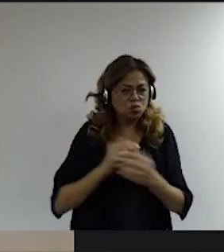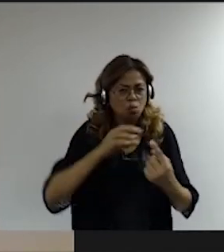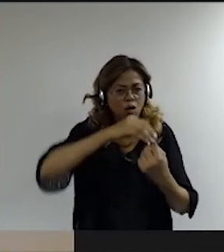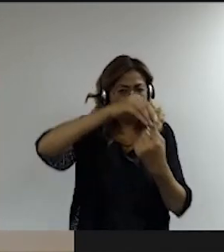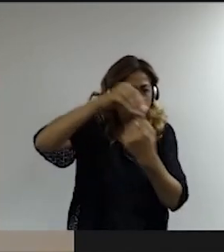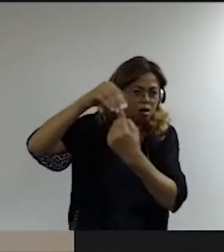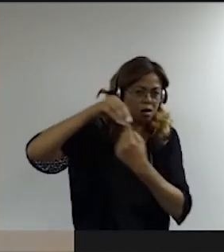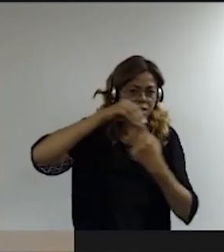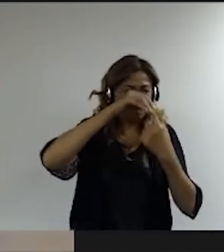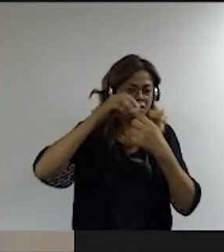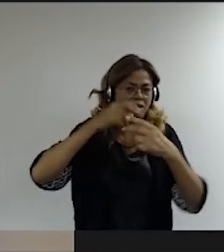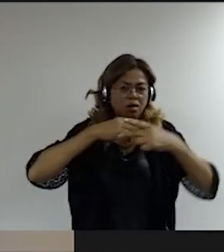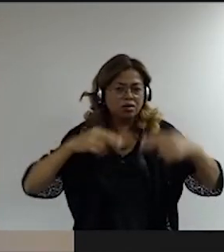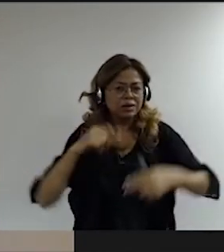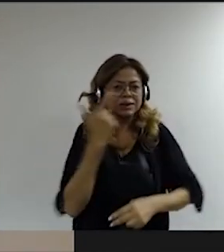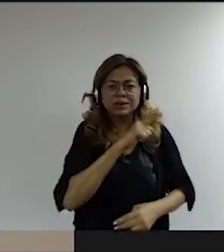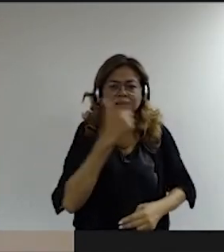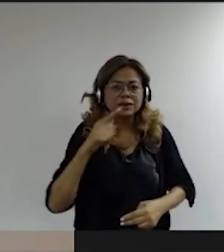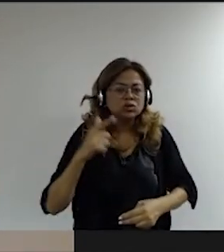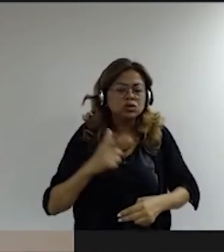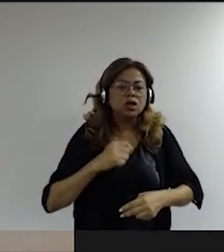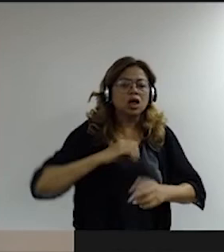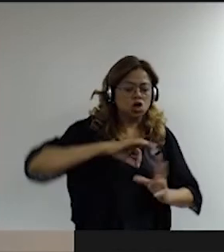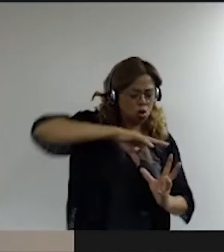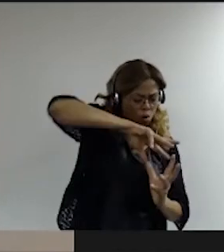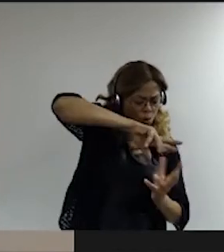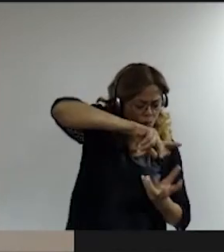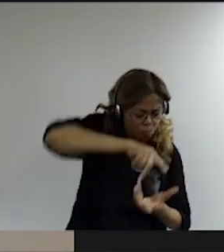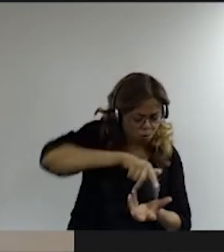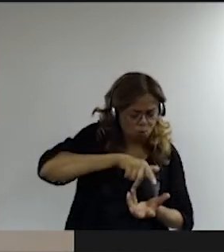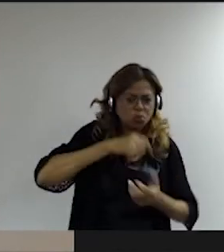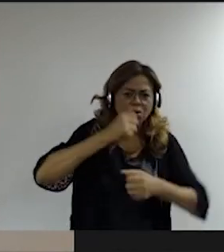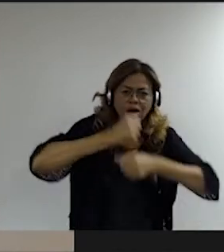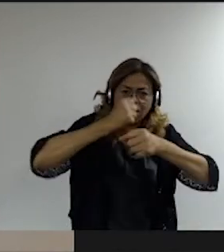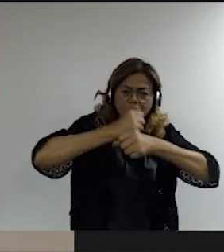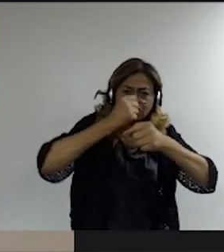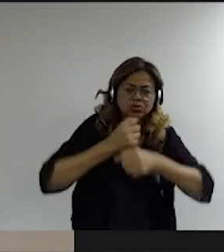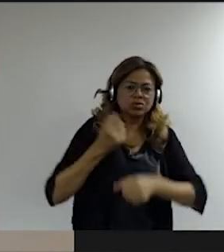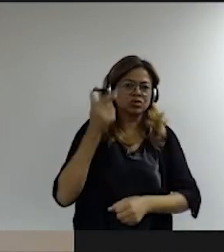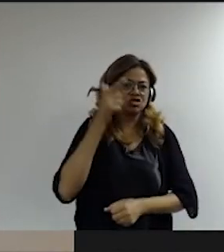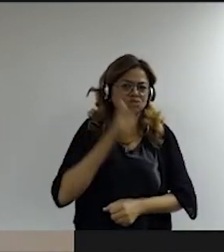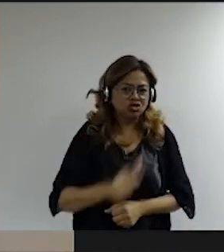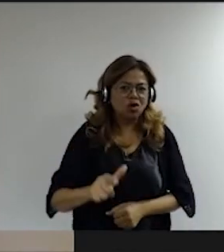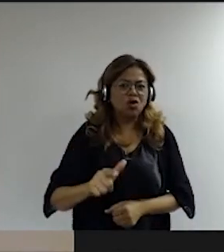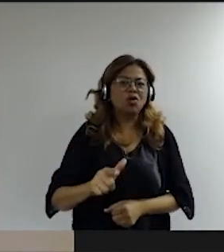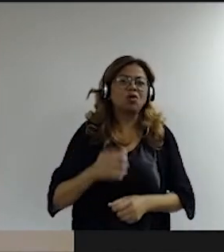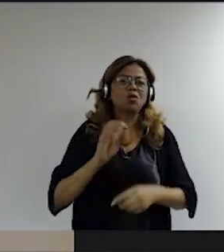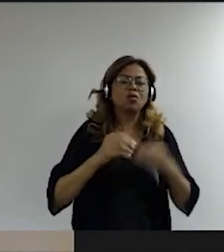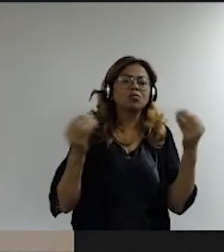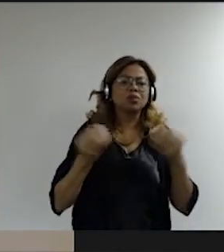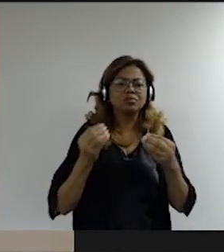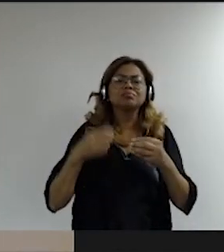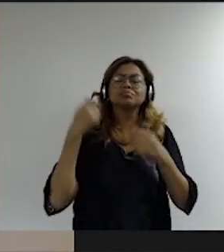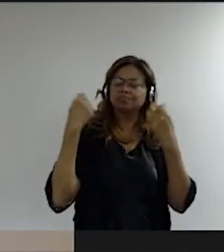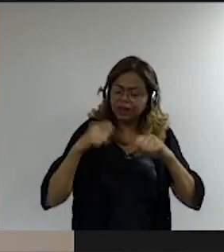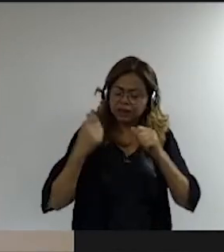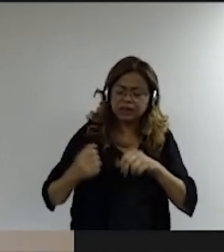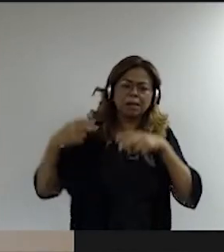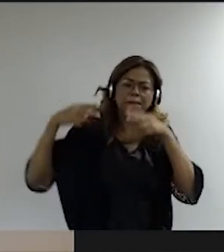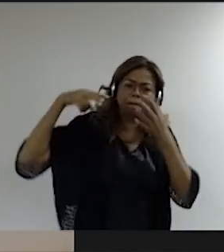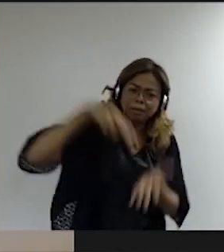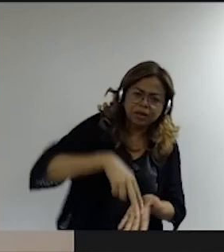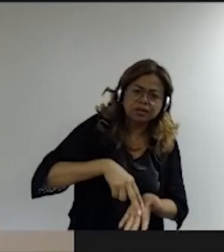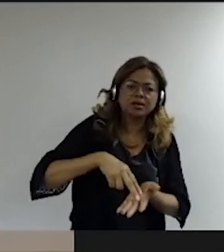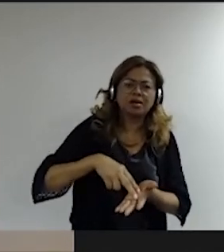coisa: não há reconstrução do mundo, do Brasil, sem a participação ativa, corajosa e